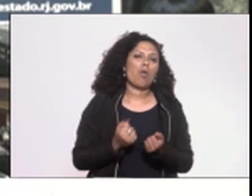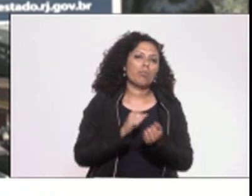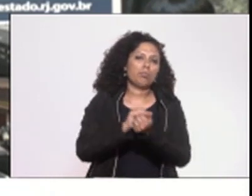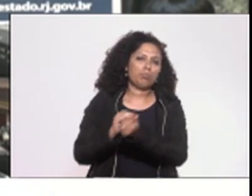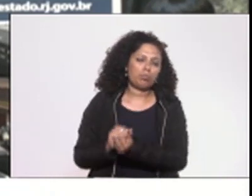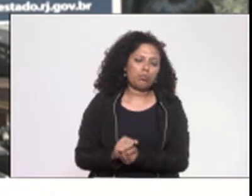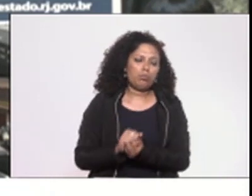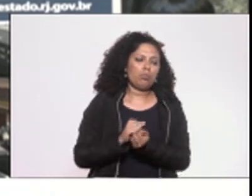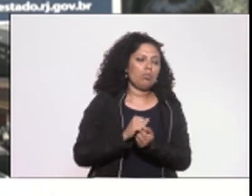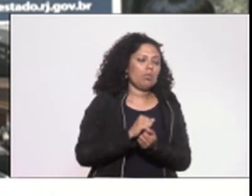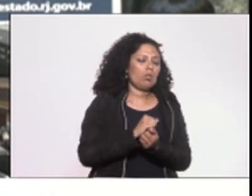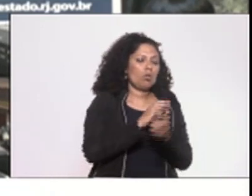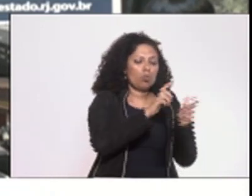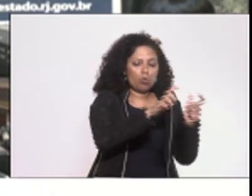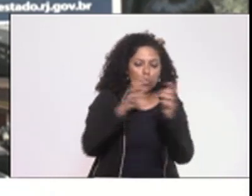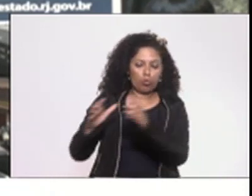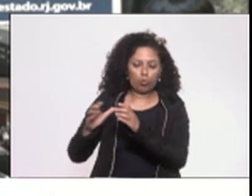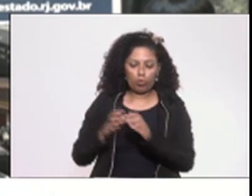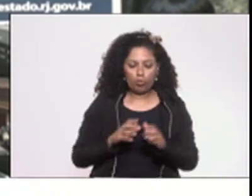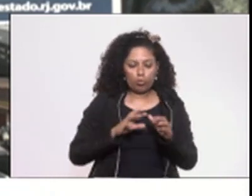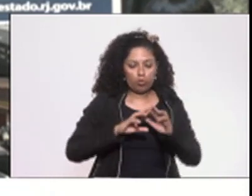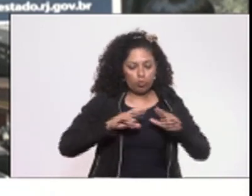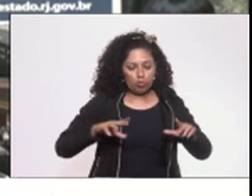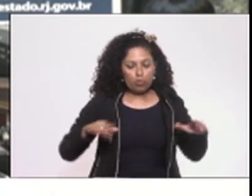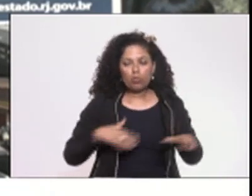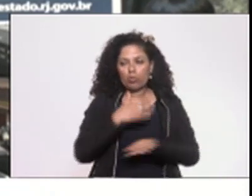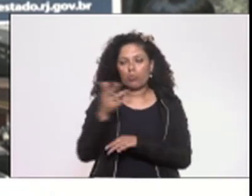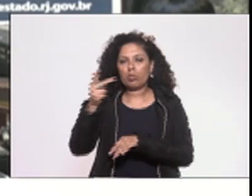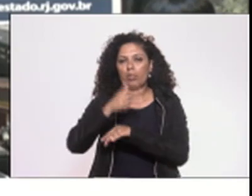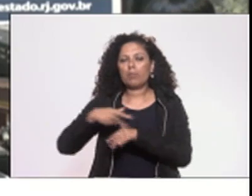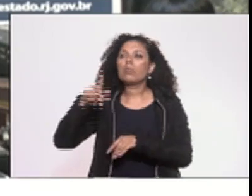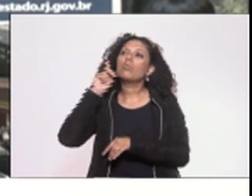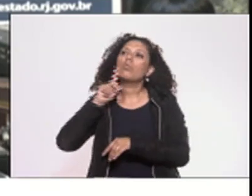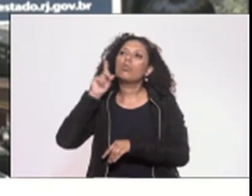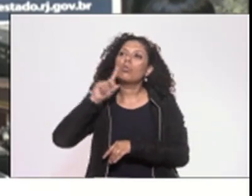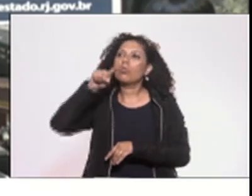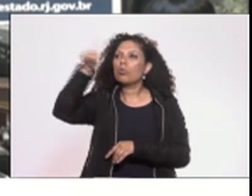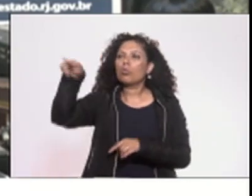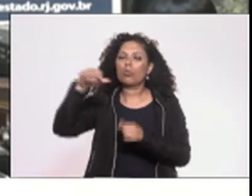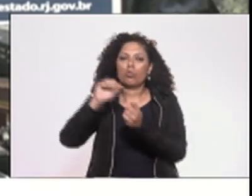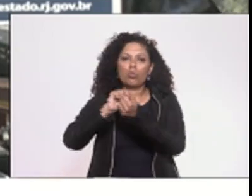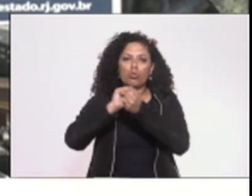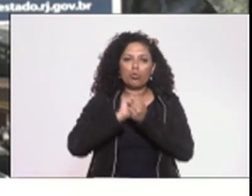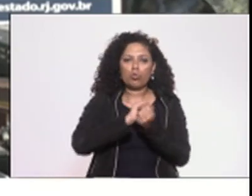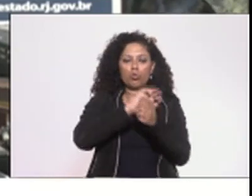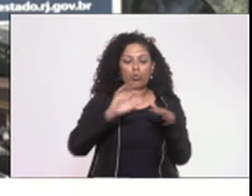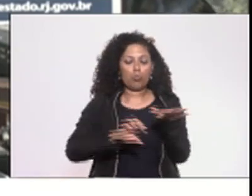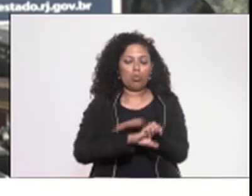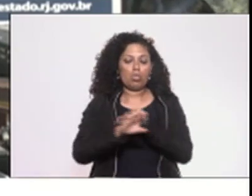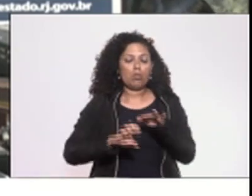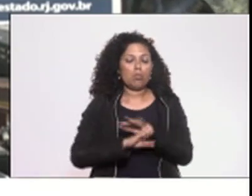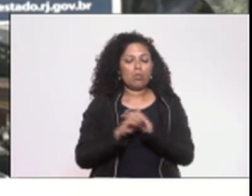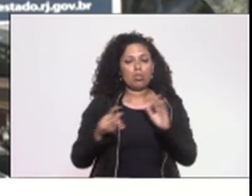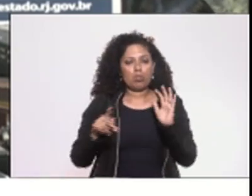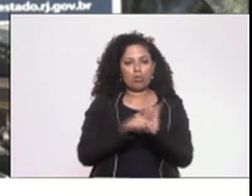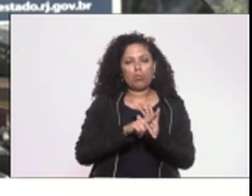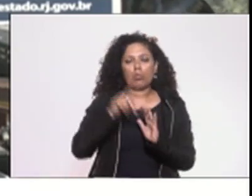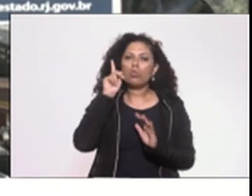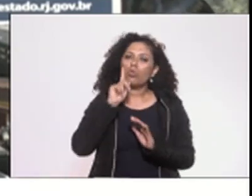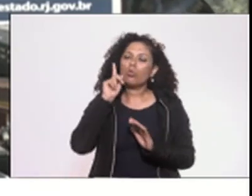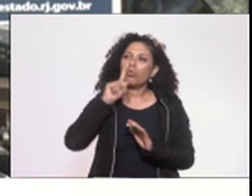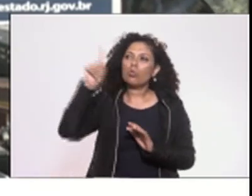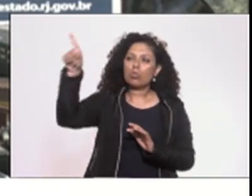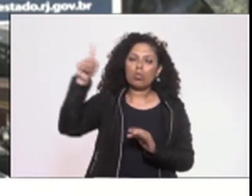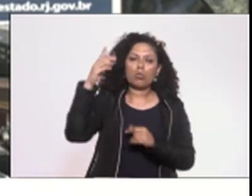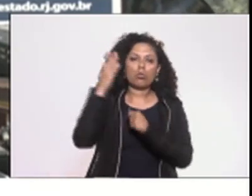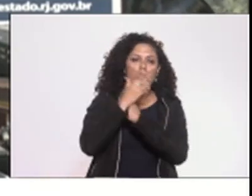pelo Conecta, que nos levou até São Francisco, na Califórnia, onde a gente foi acelerado pela Plug and Play, a maior aceleradora de negócios no mundo, que acelerou o